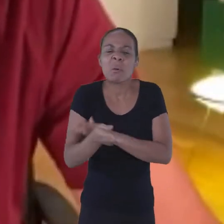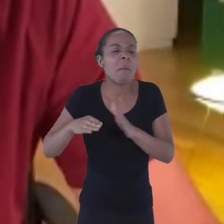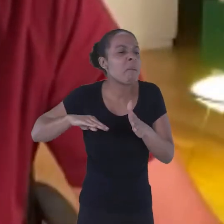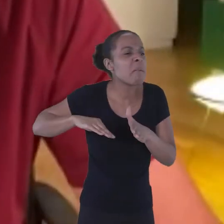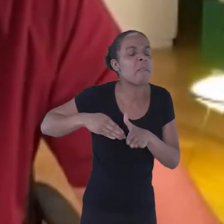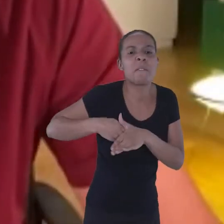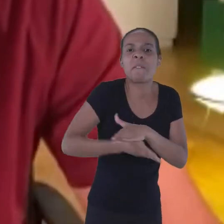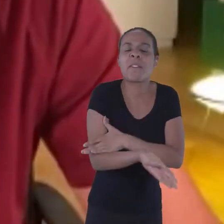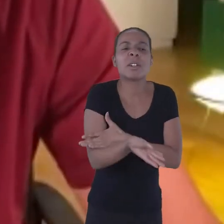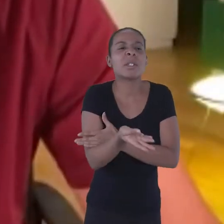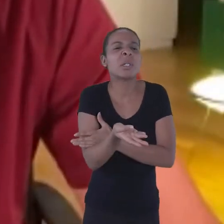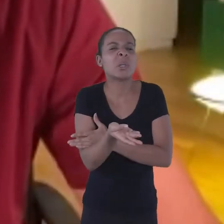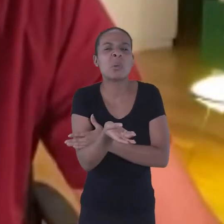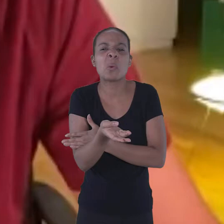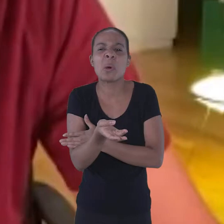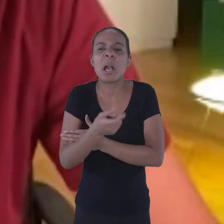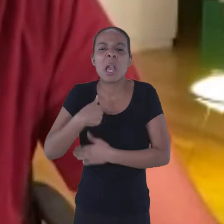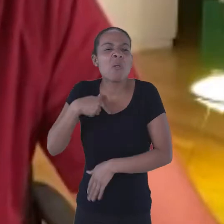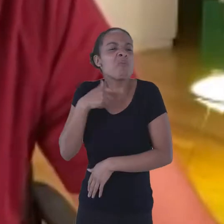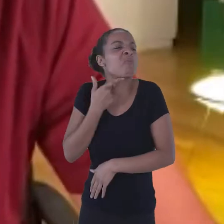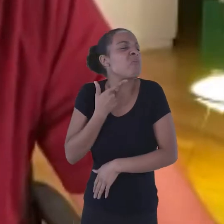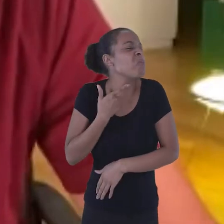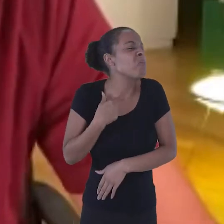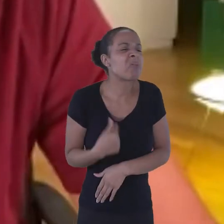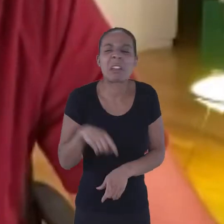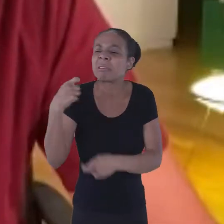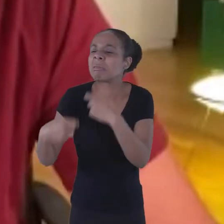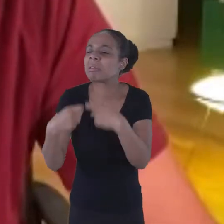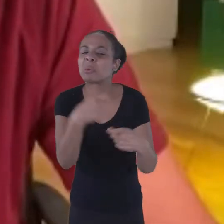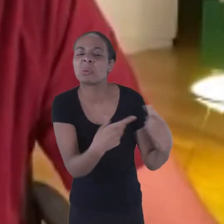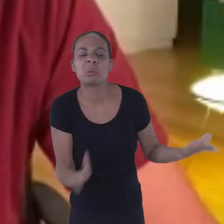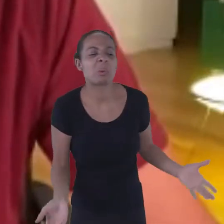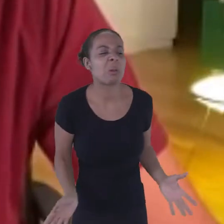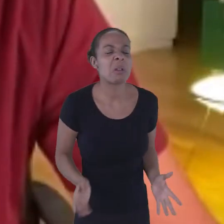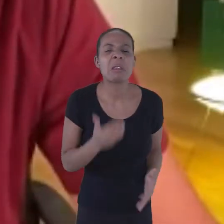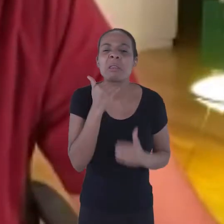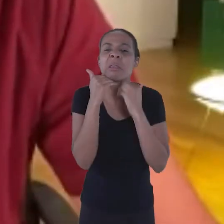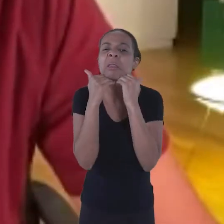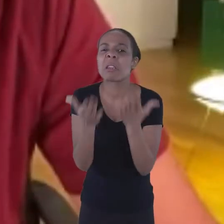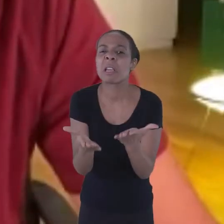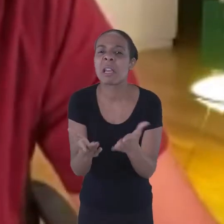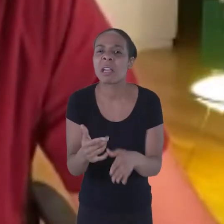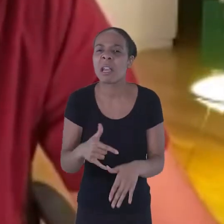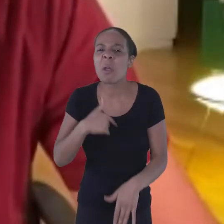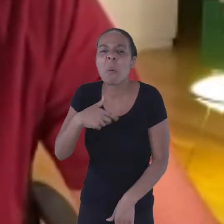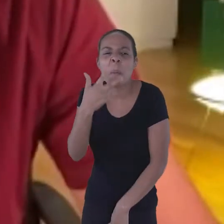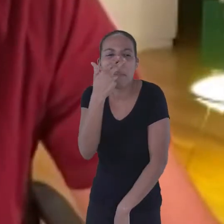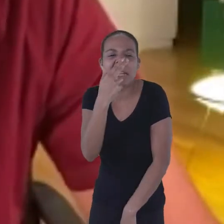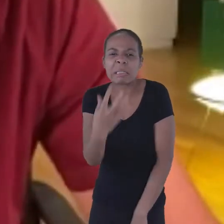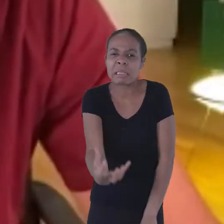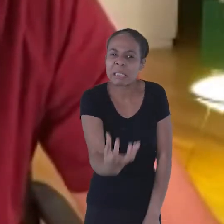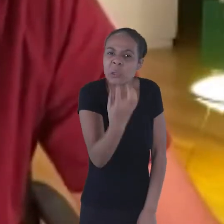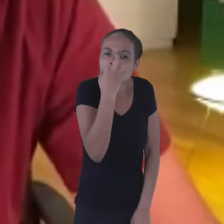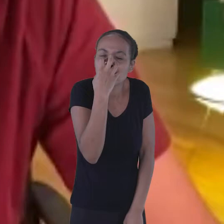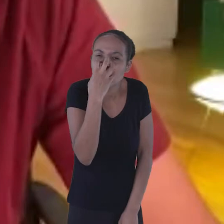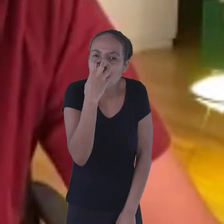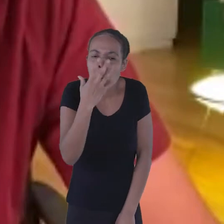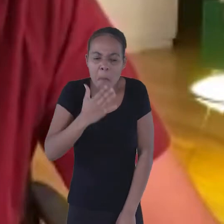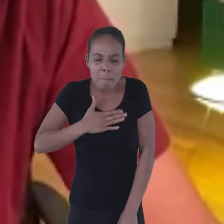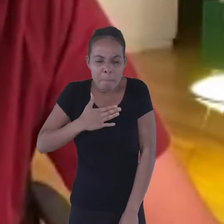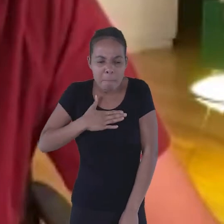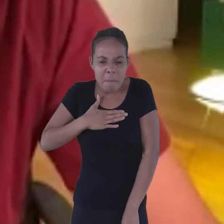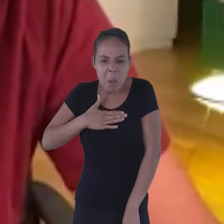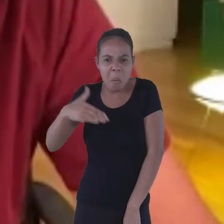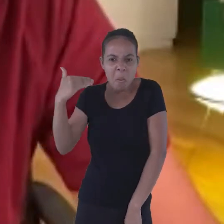não desperto o desejo sexual em mais ninguém. Um cachorro no cio, porém castrado. Meu saldo bancário é